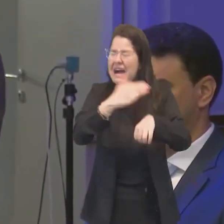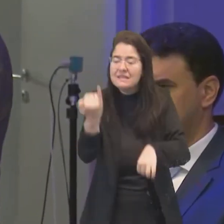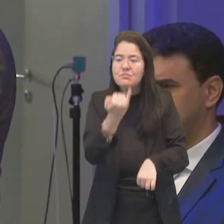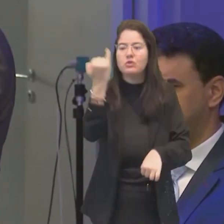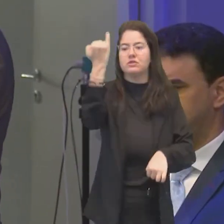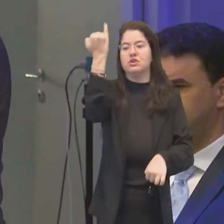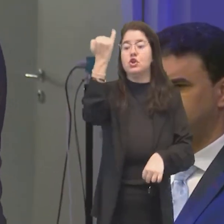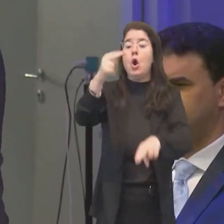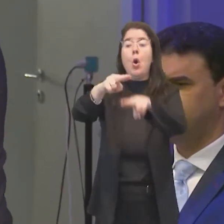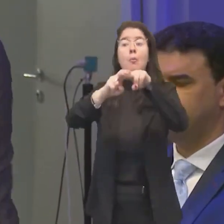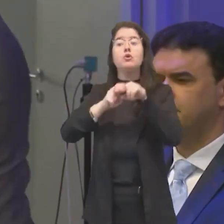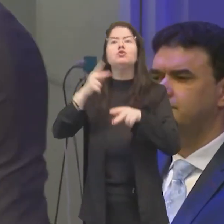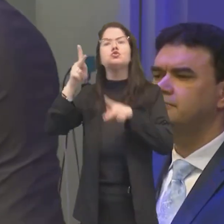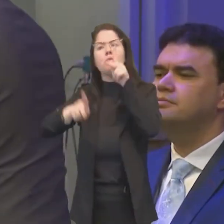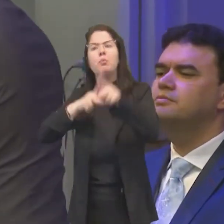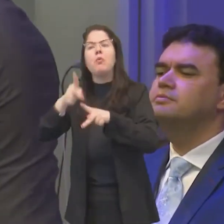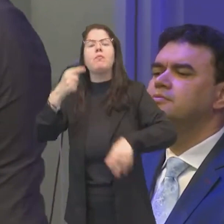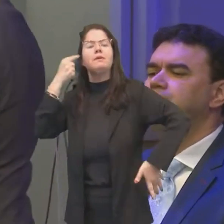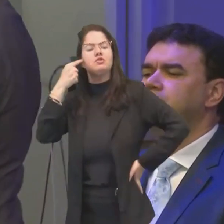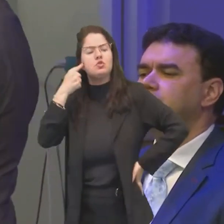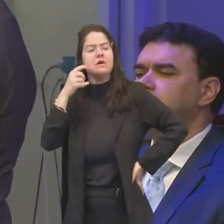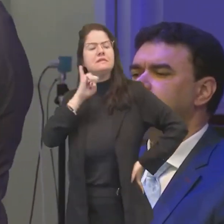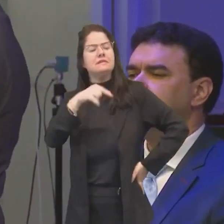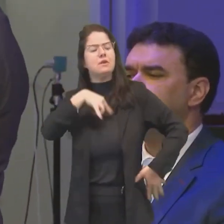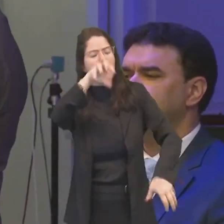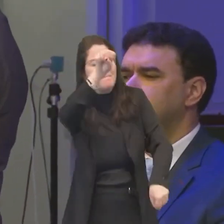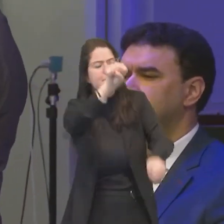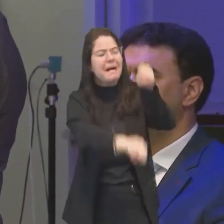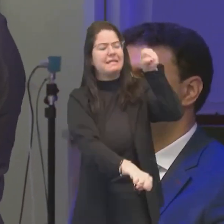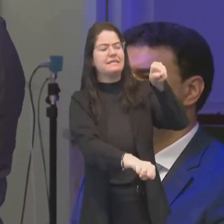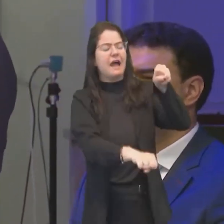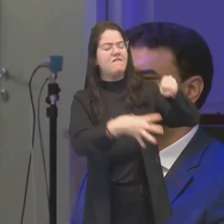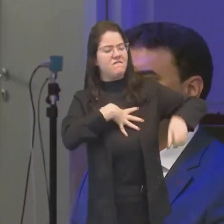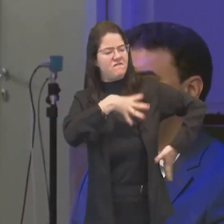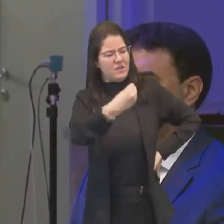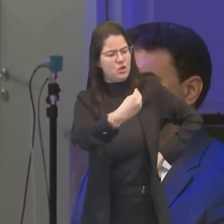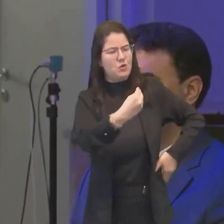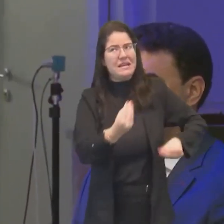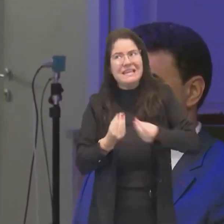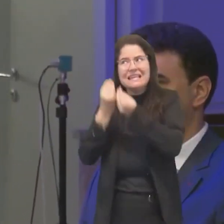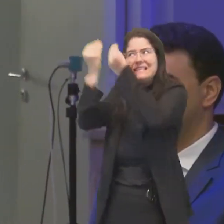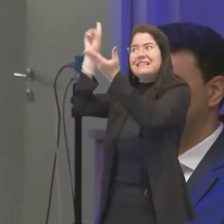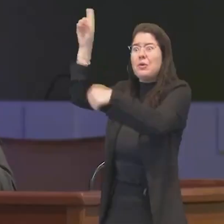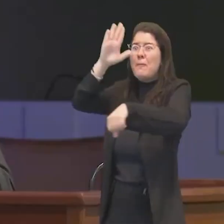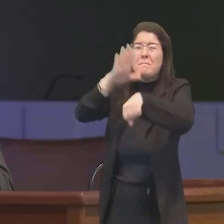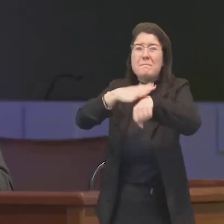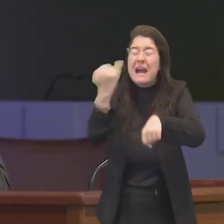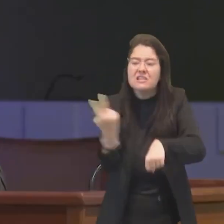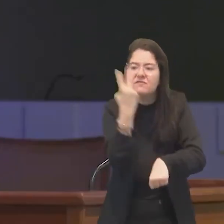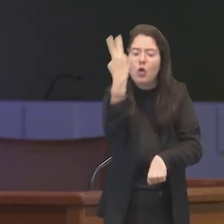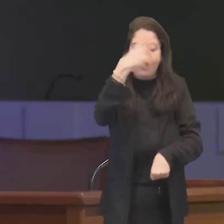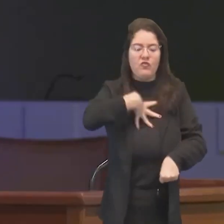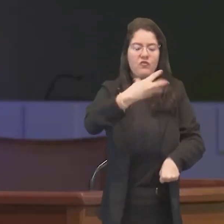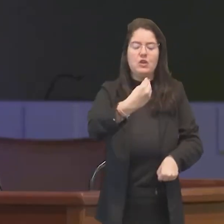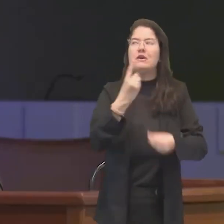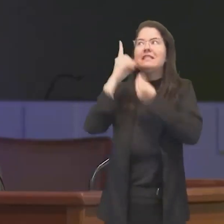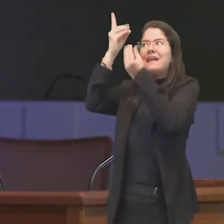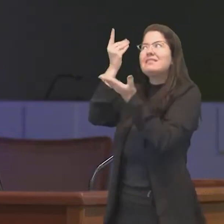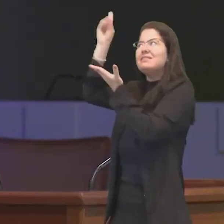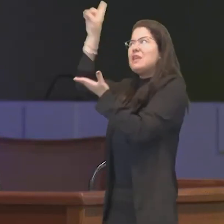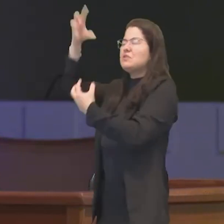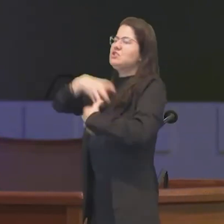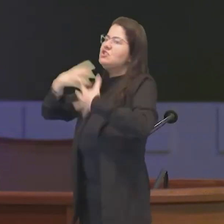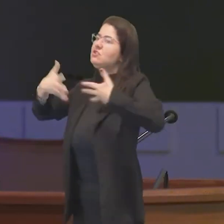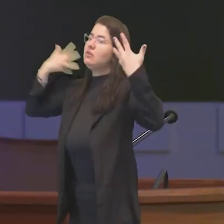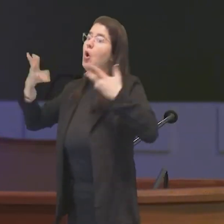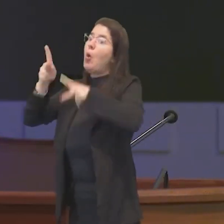Ele, no direito sucessório, ele é o primeiro. O primogênito representa a força, a energia. Quando falta